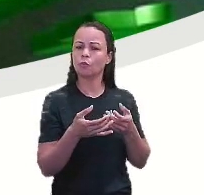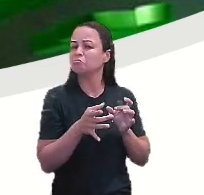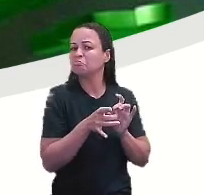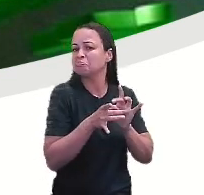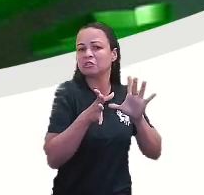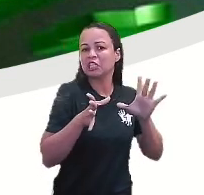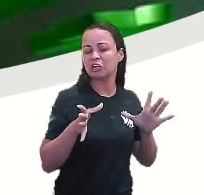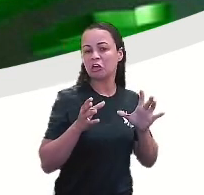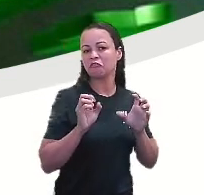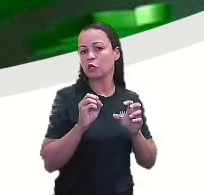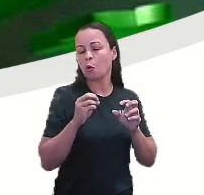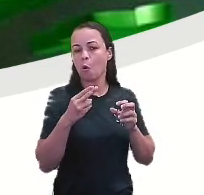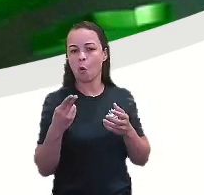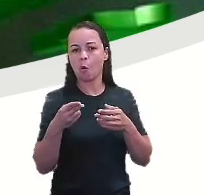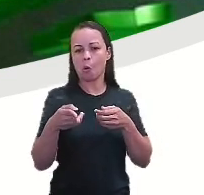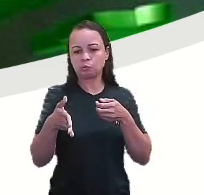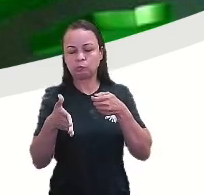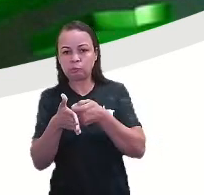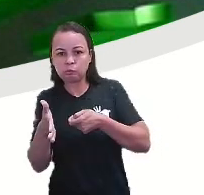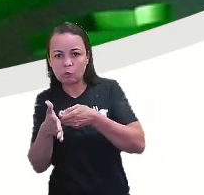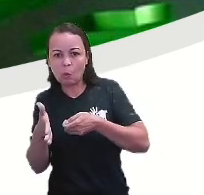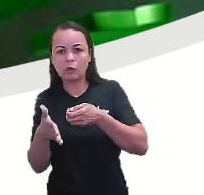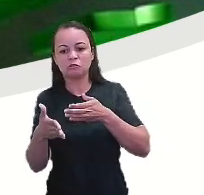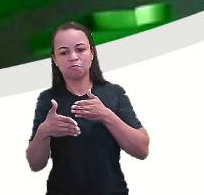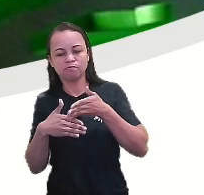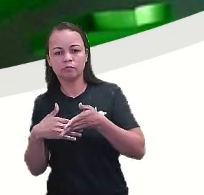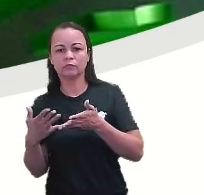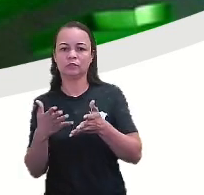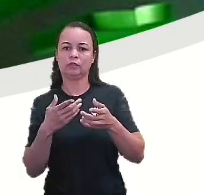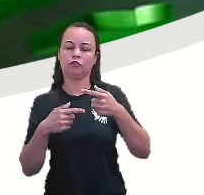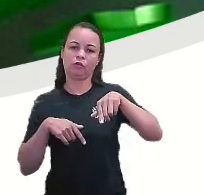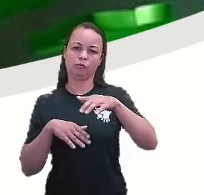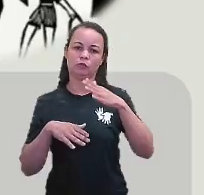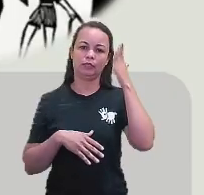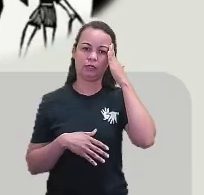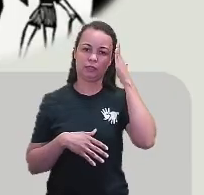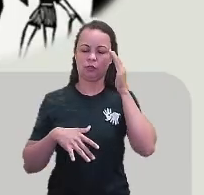vamos primeiramente entender o que são os movimentos migratórios.